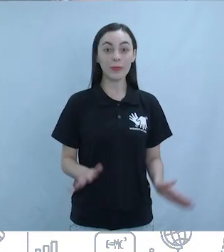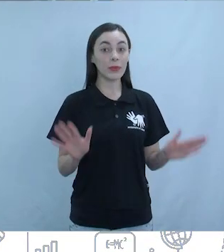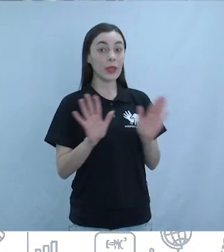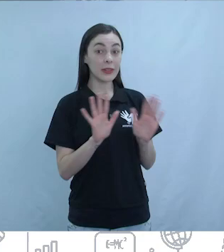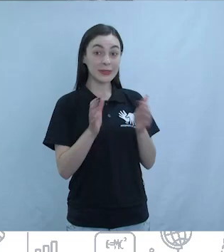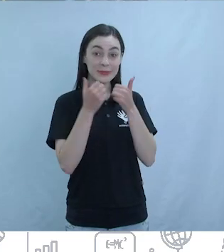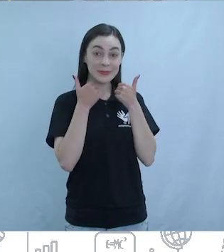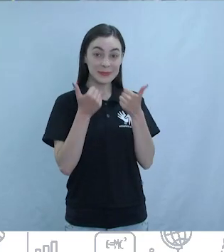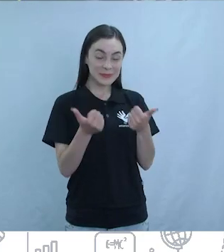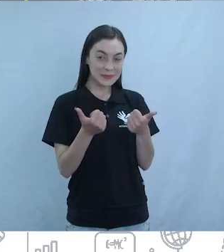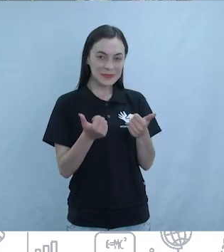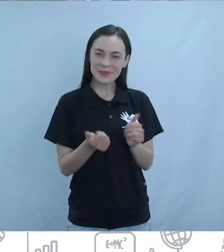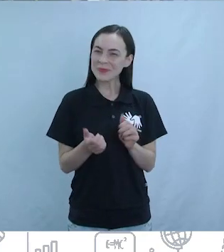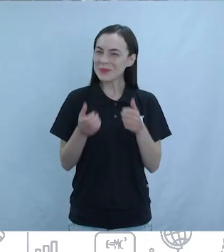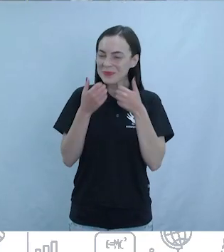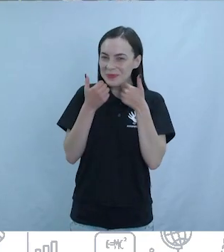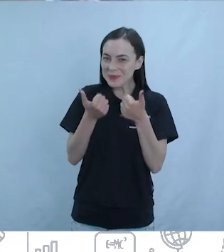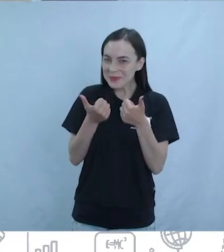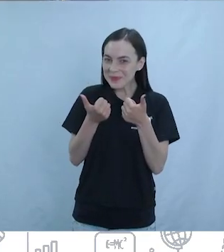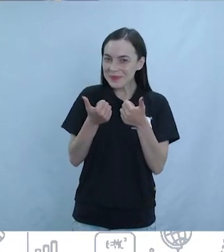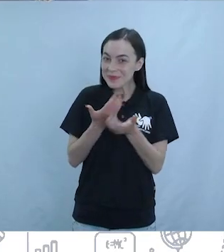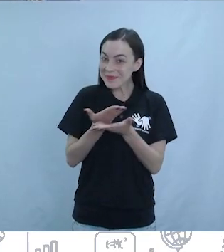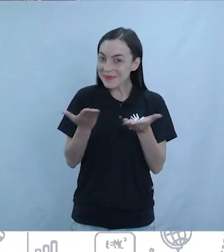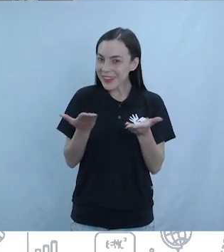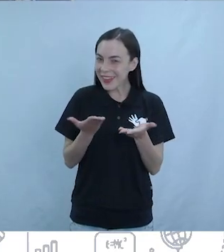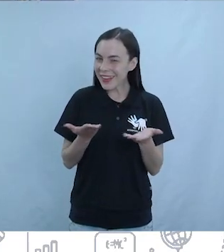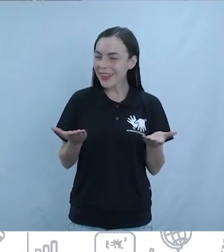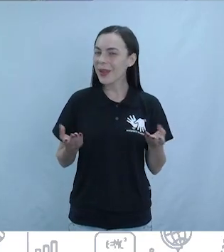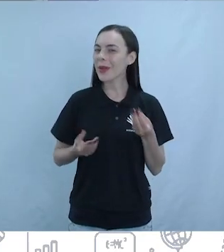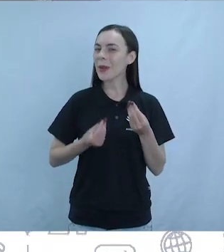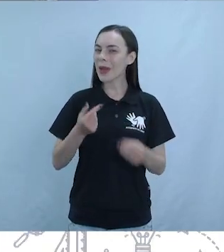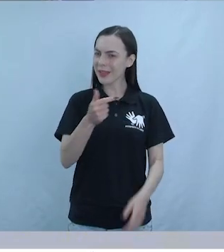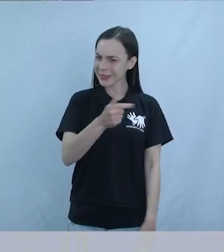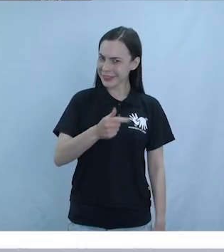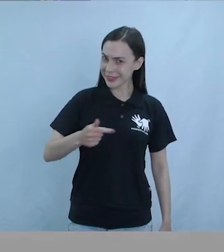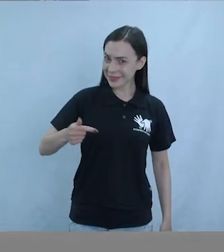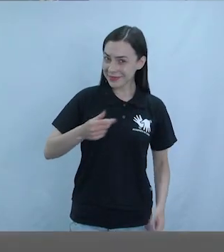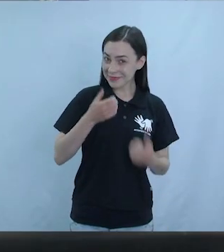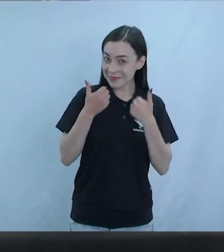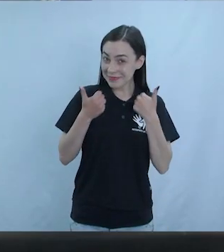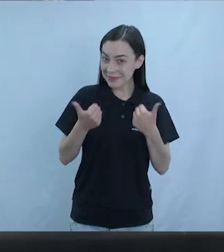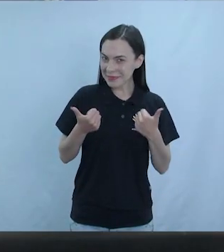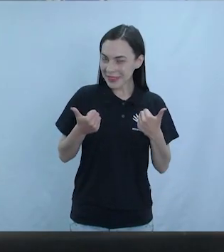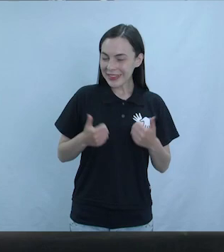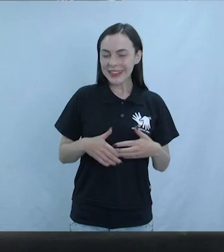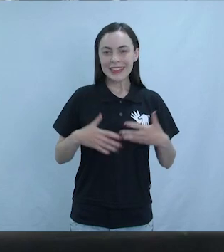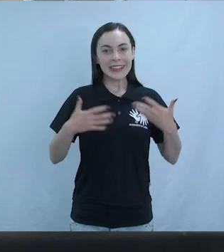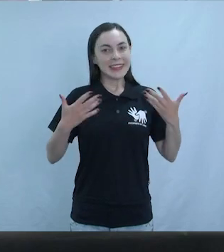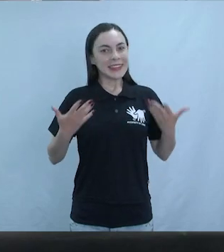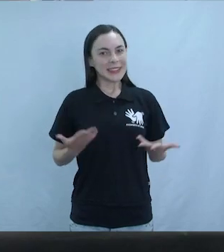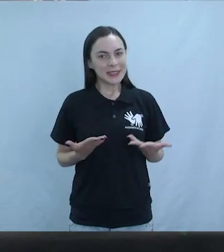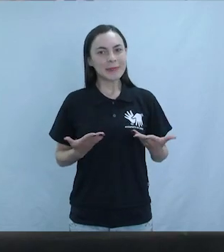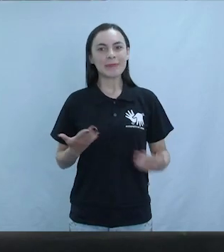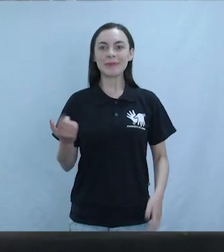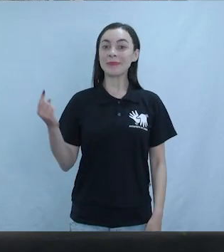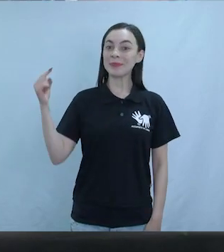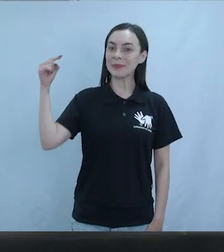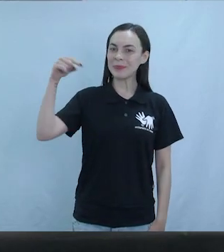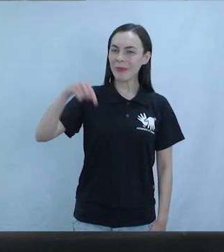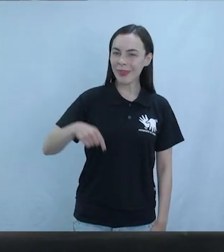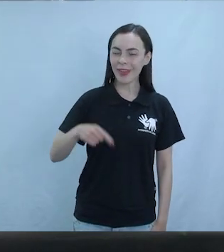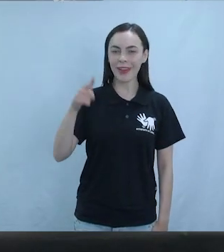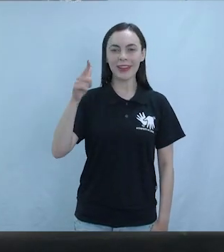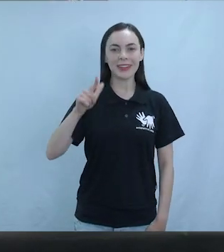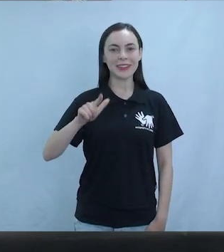estudantes! Olá, tudo bem? Tudo bem com vocês? Passaram bem a semana? Então, estamos